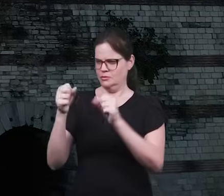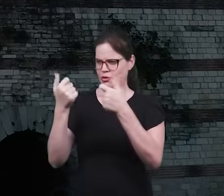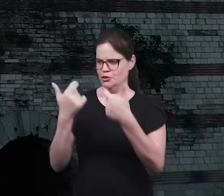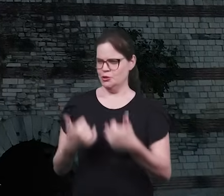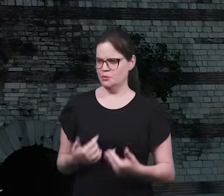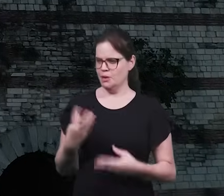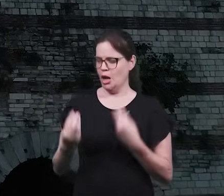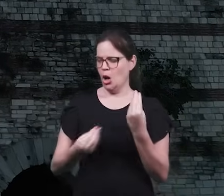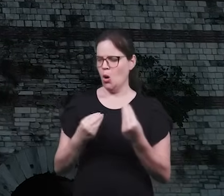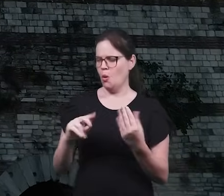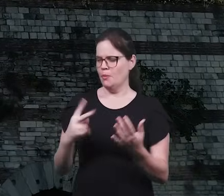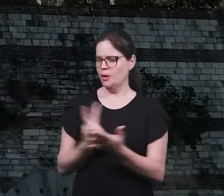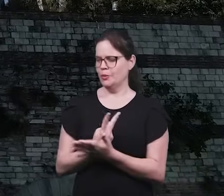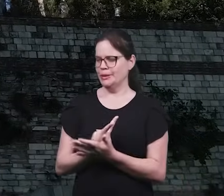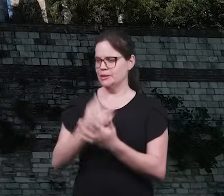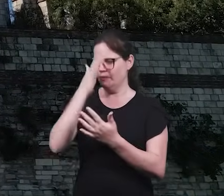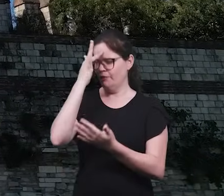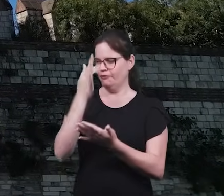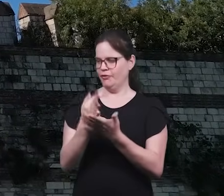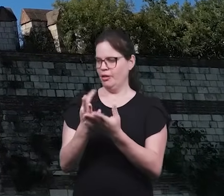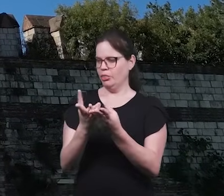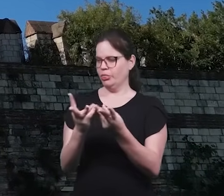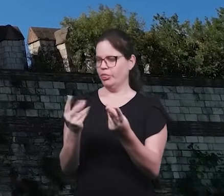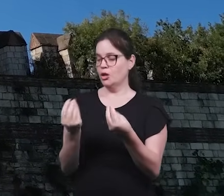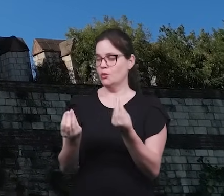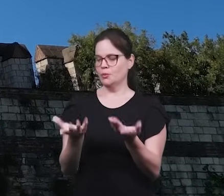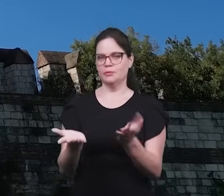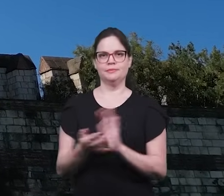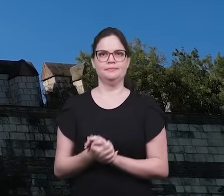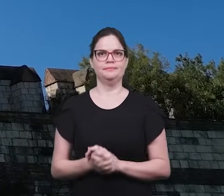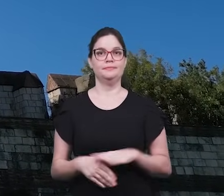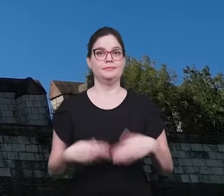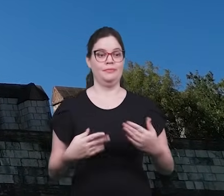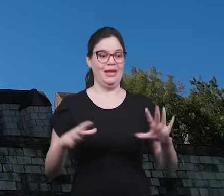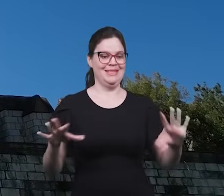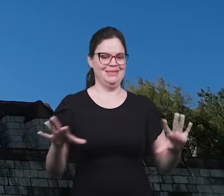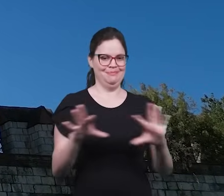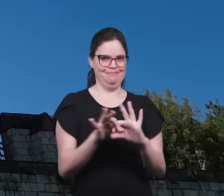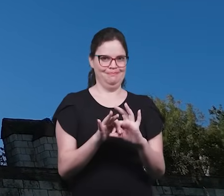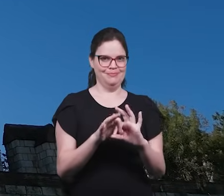que trouxe essa descaracterização? Bom, esse casamento ou essa